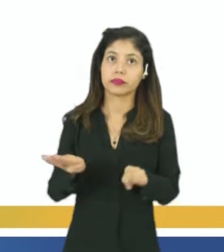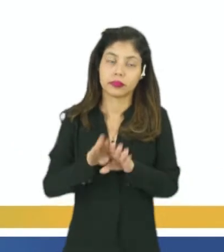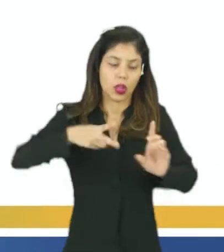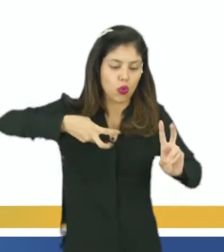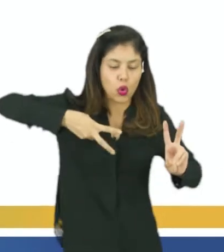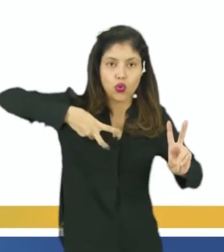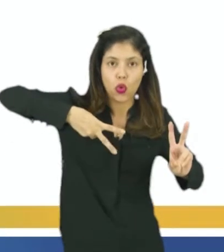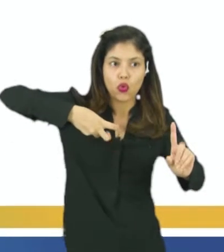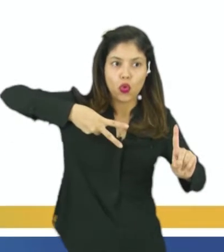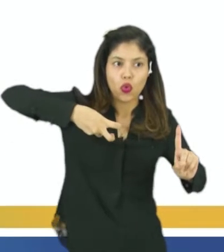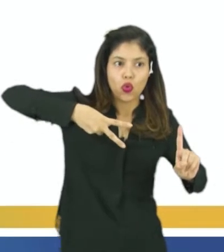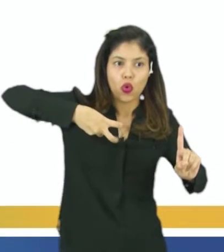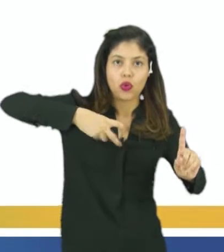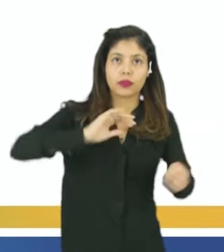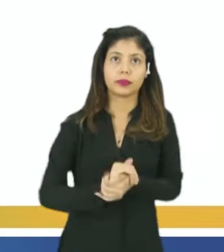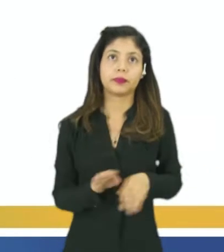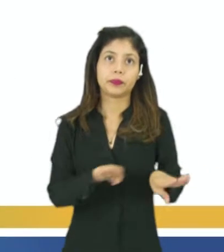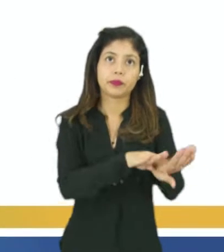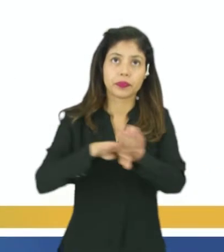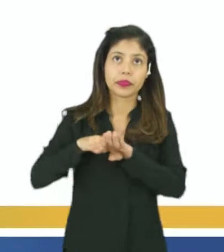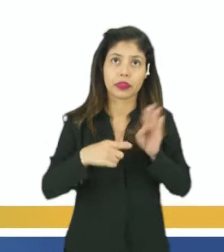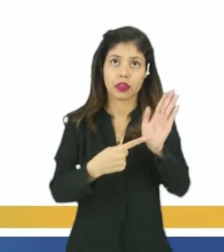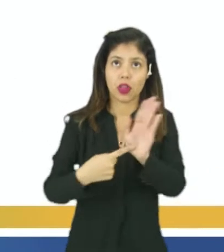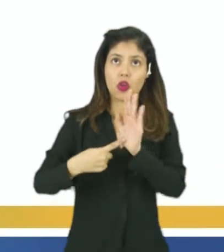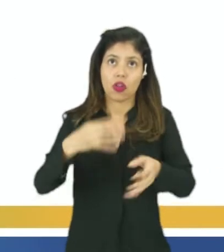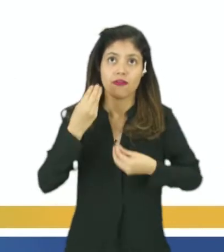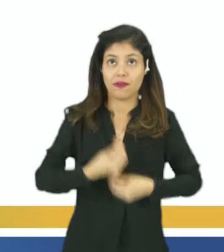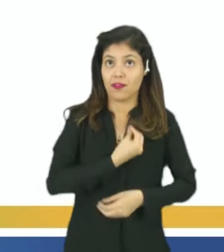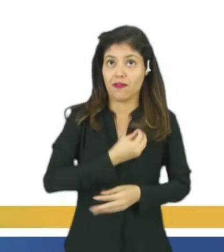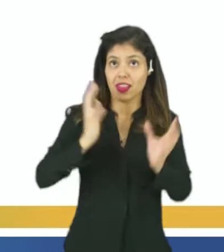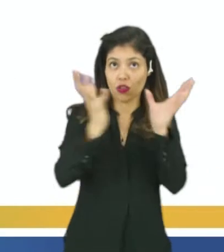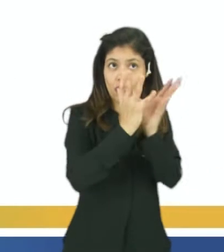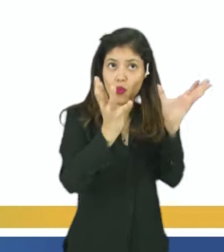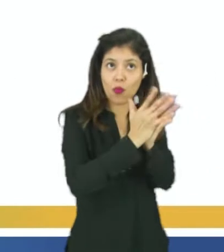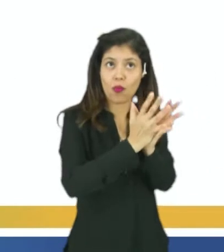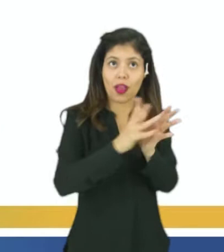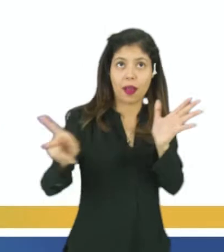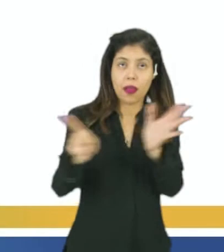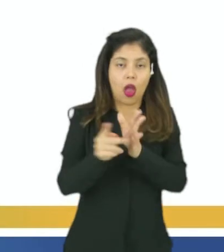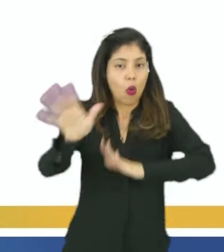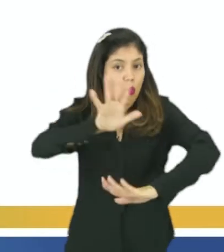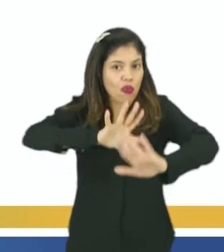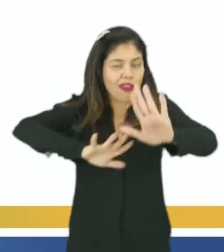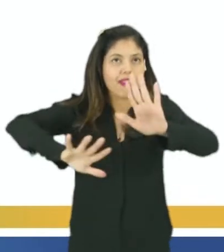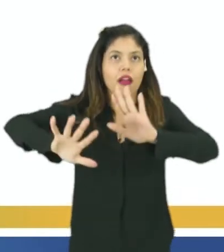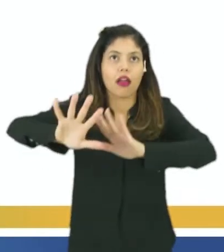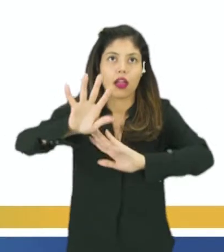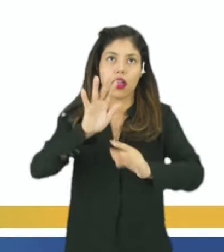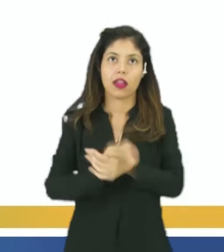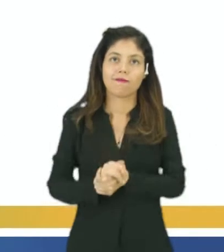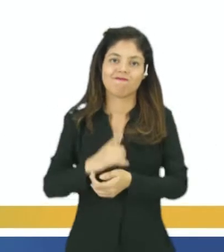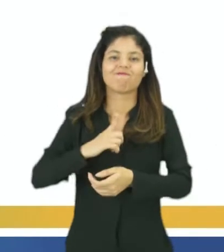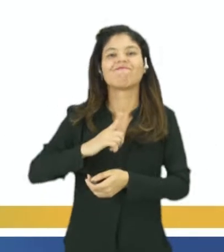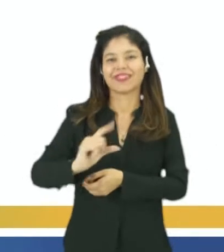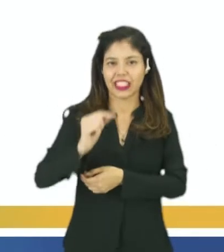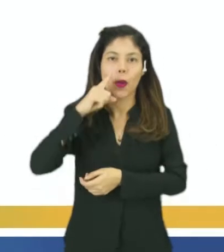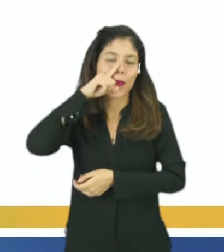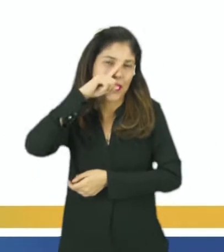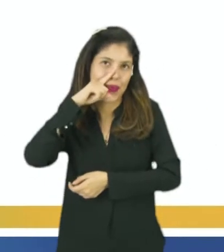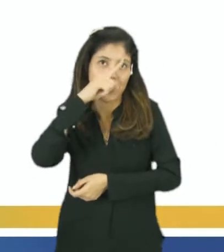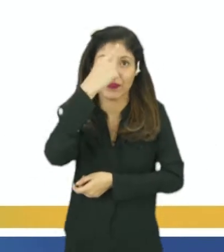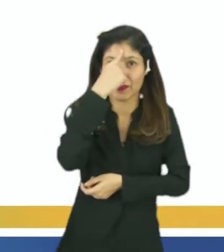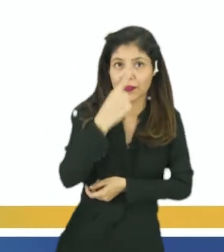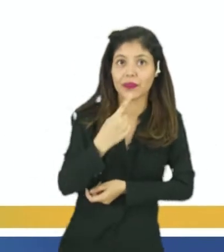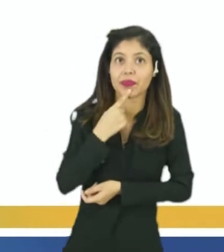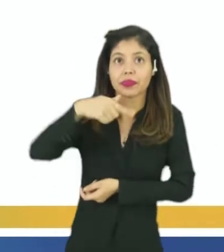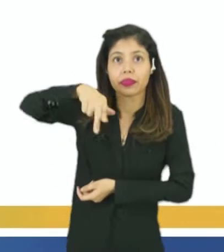extrativismo não sustentável, o modo de vida dessas comunidades e a preservação correm perigo. Aí é a imagem